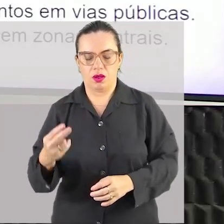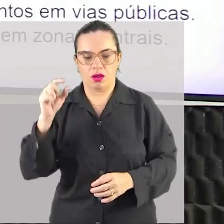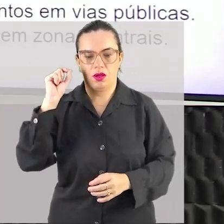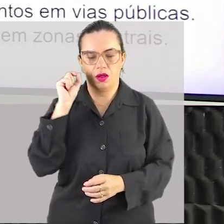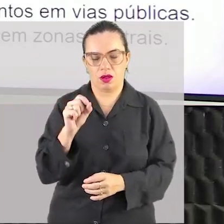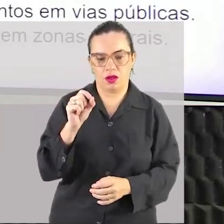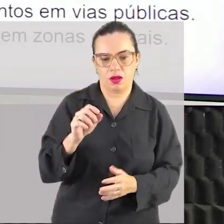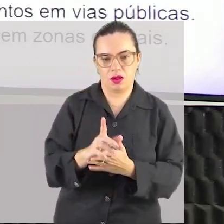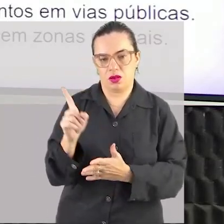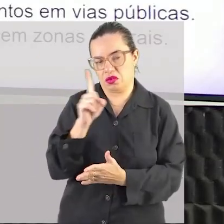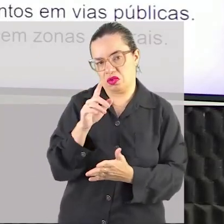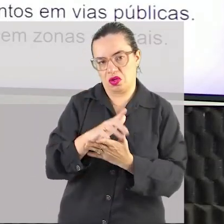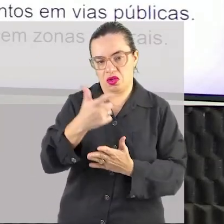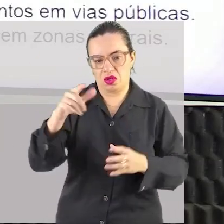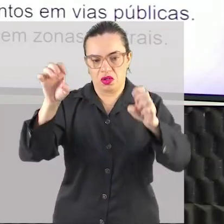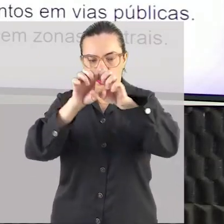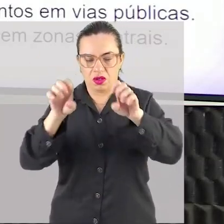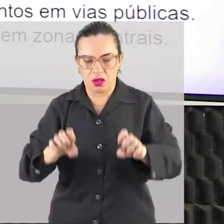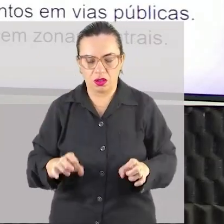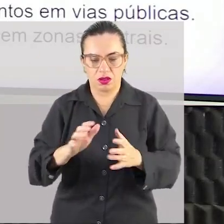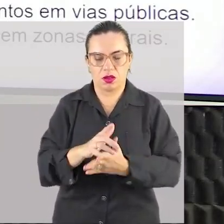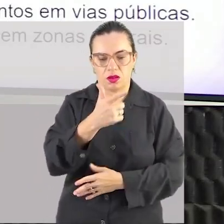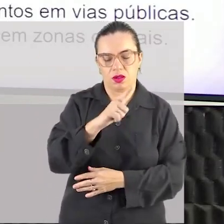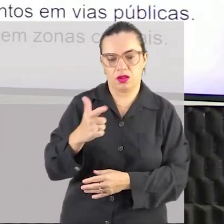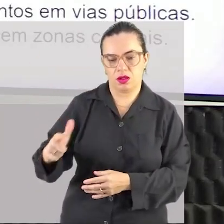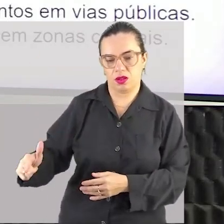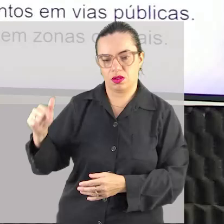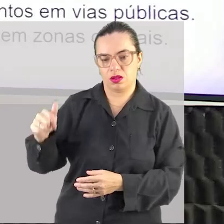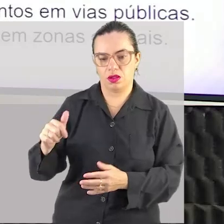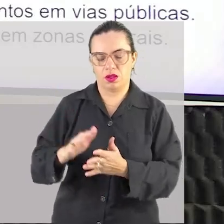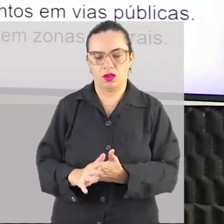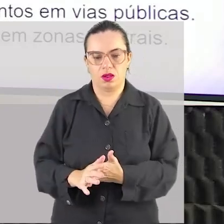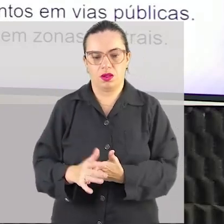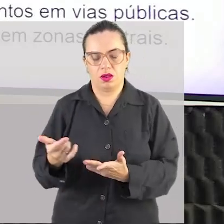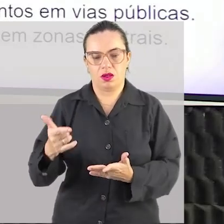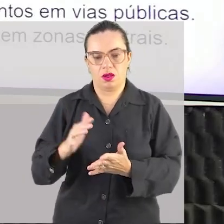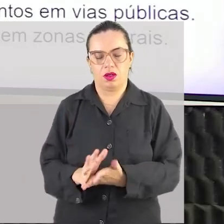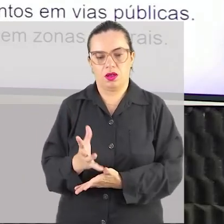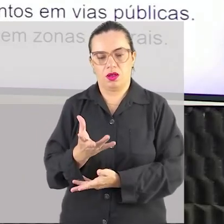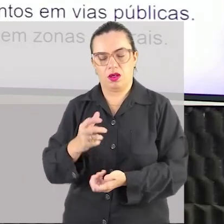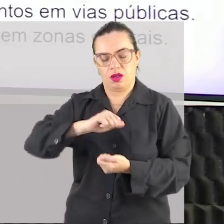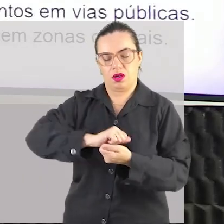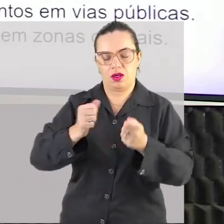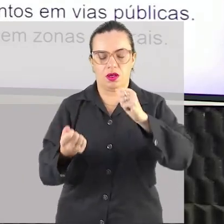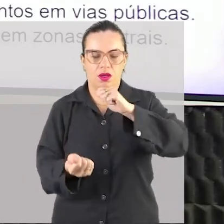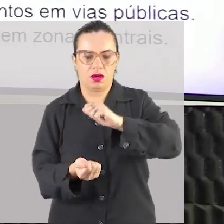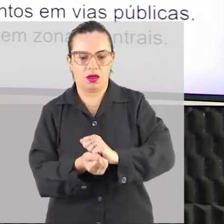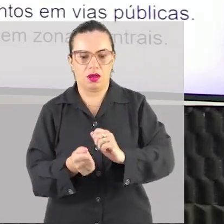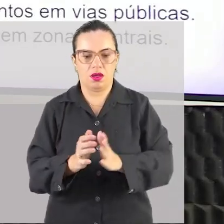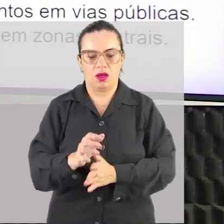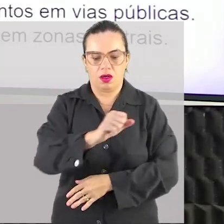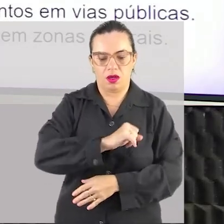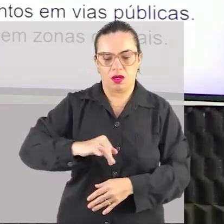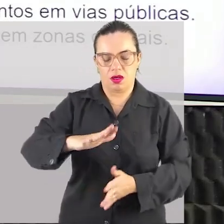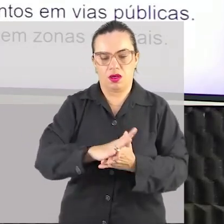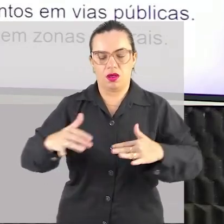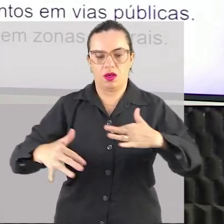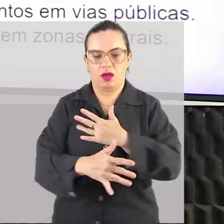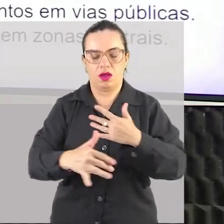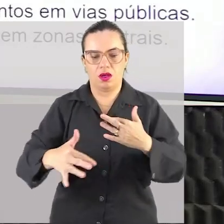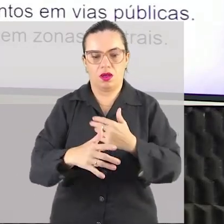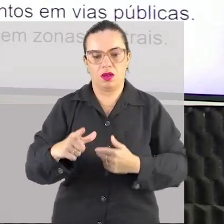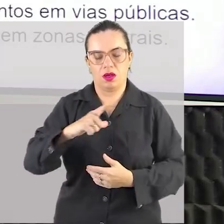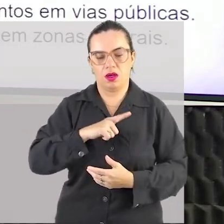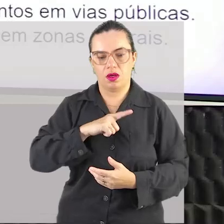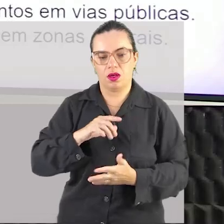muitas vezes nem estrutura sequer tem e capacitar aquele espaço da cidade para receber um maior número